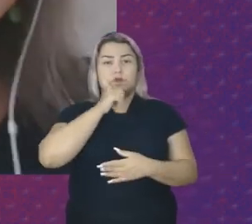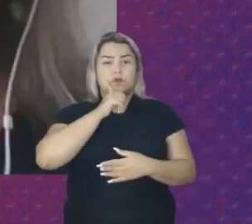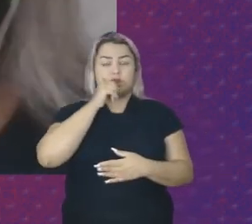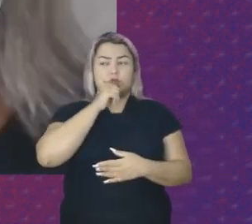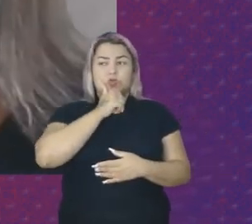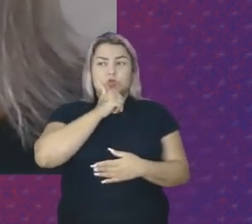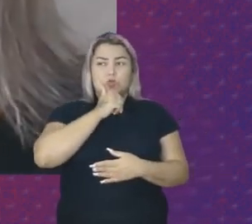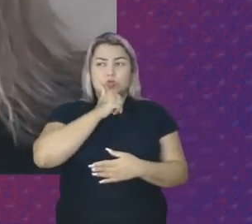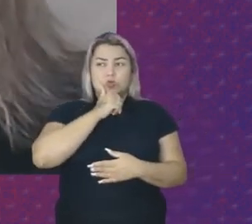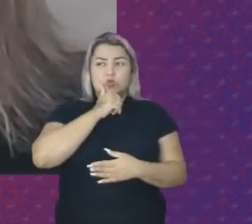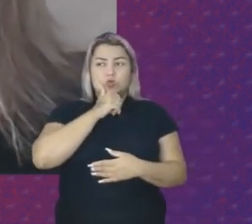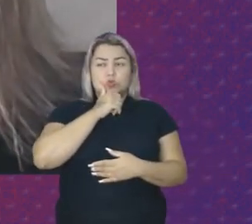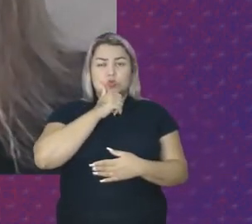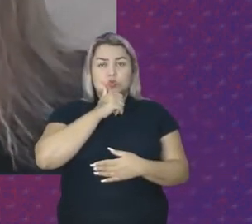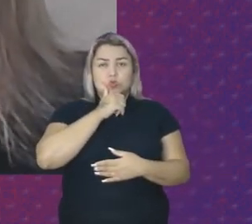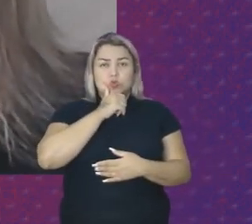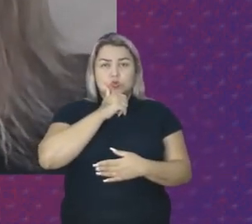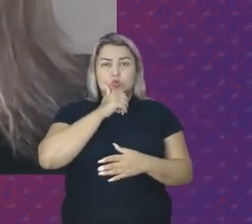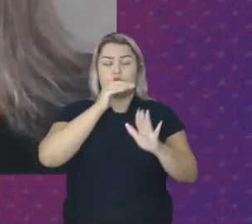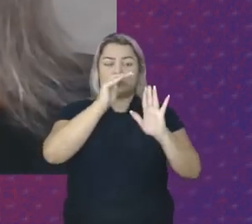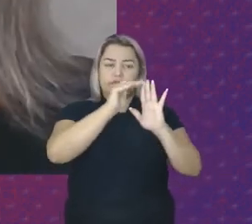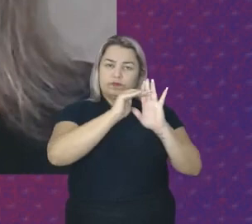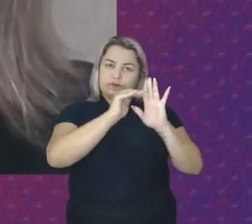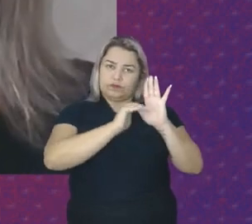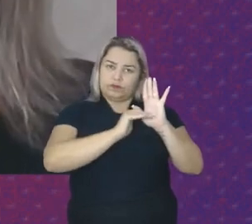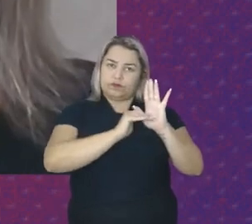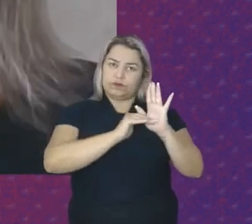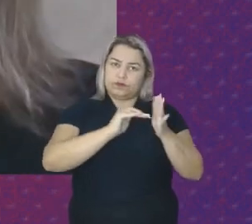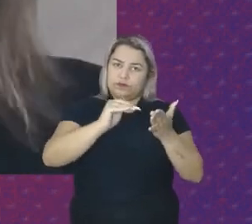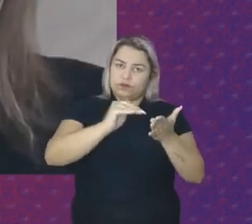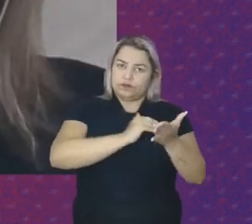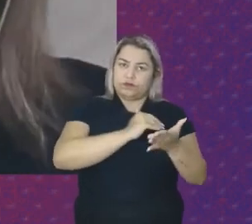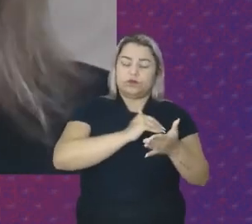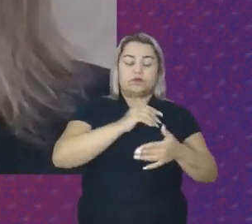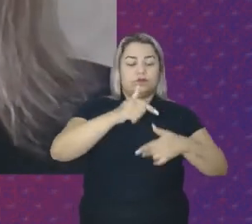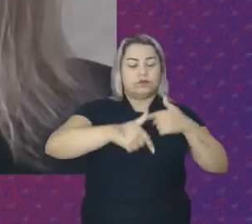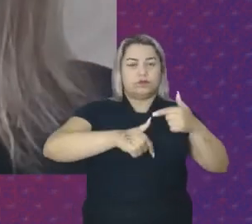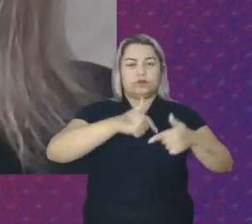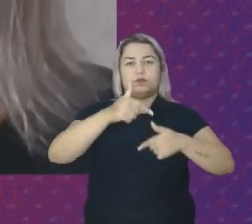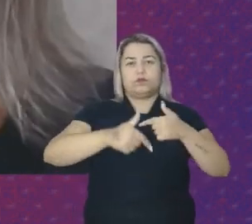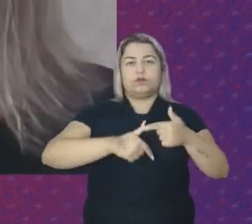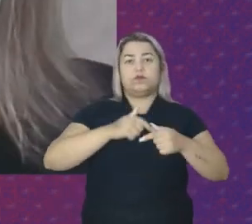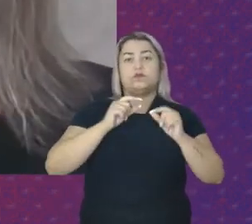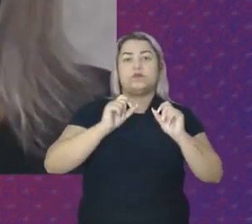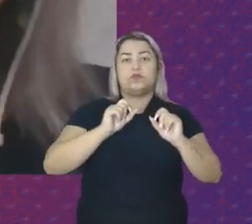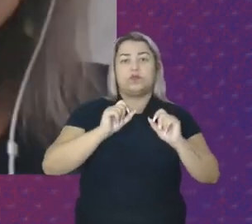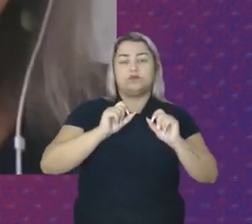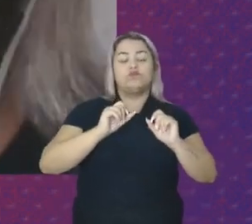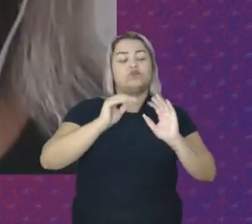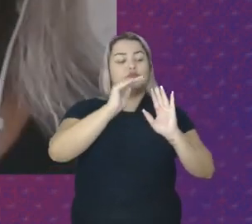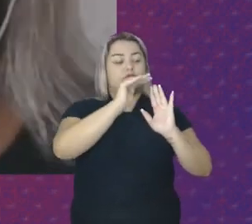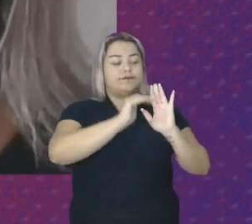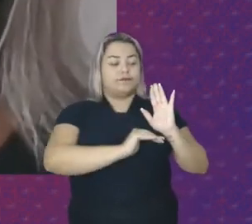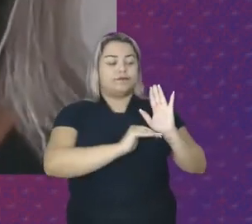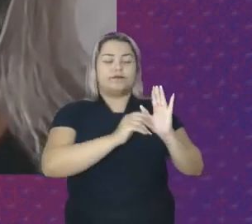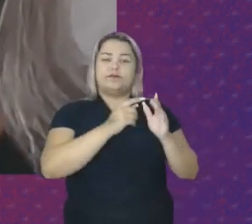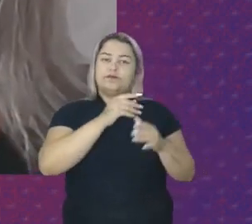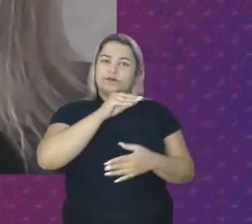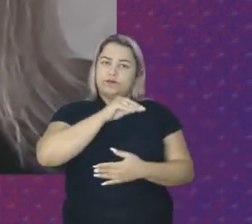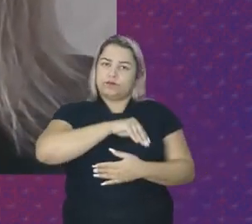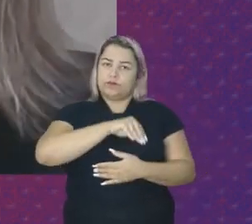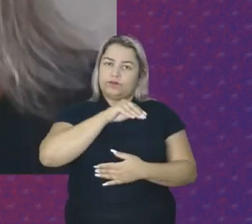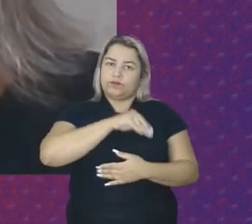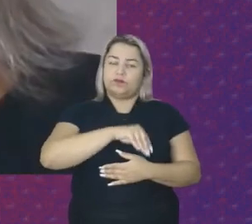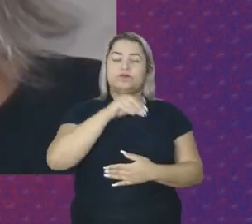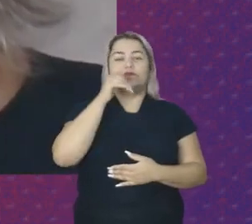programas em parceria com secretarias do trabalho para a geração de programas de trabalho e renda para as